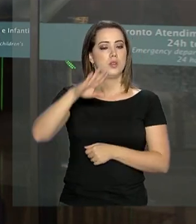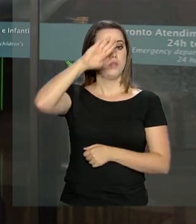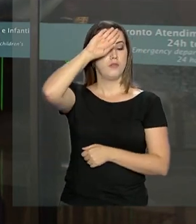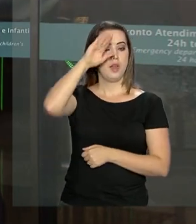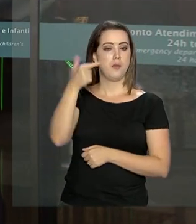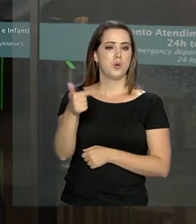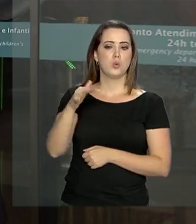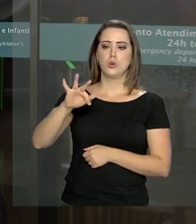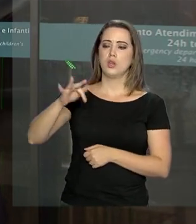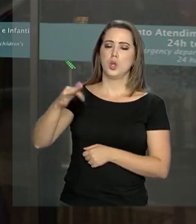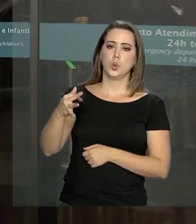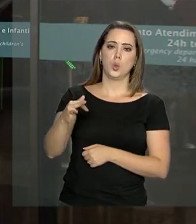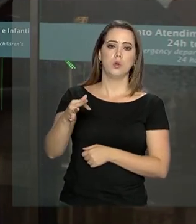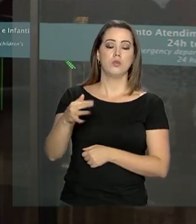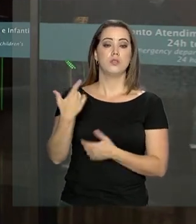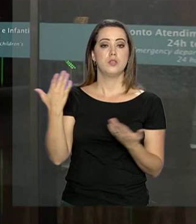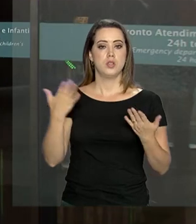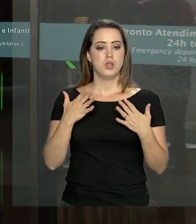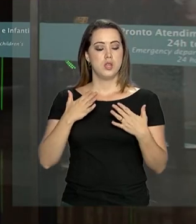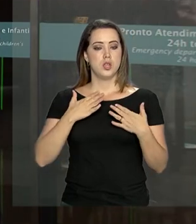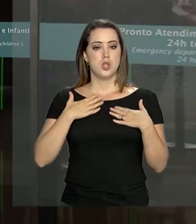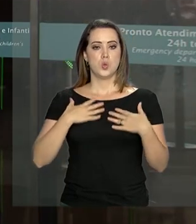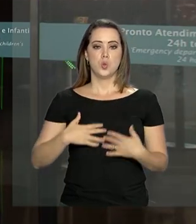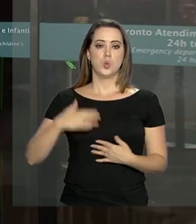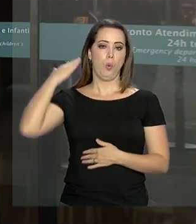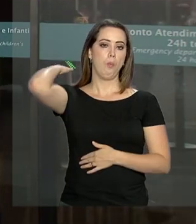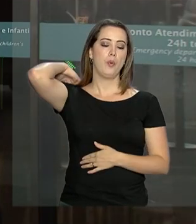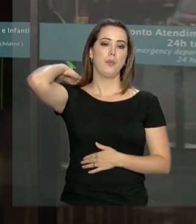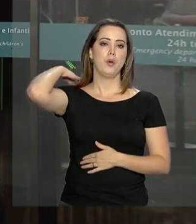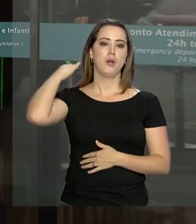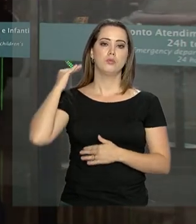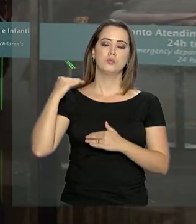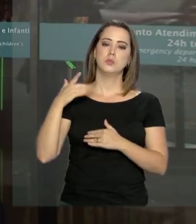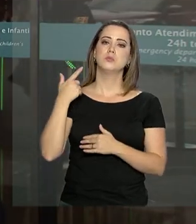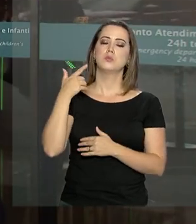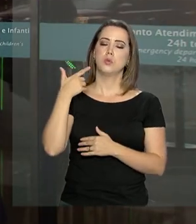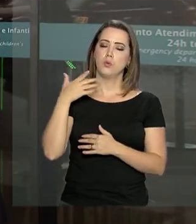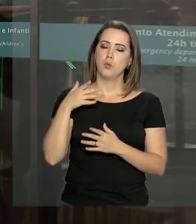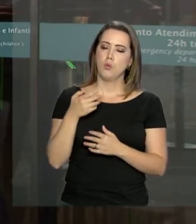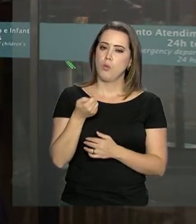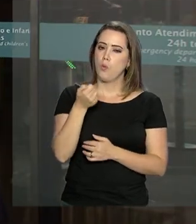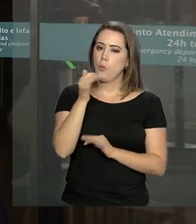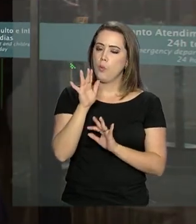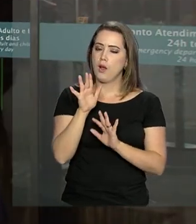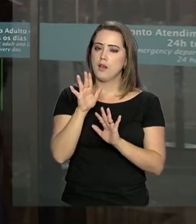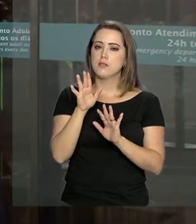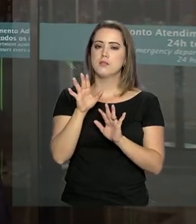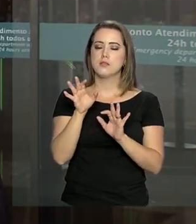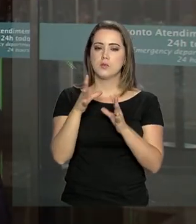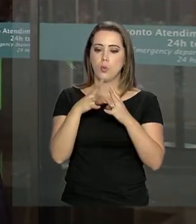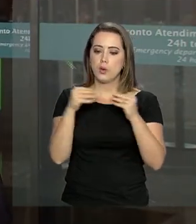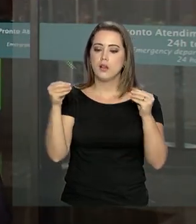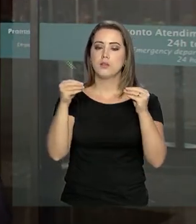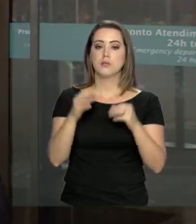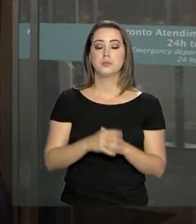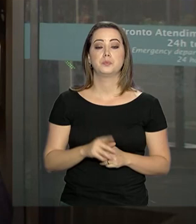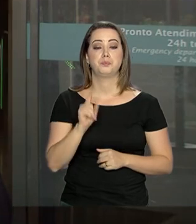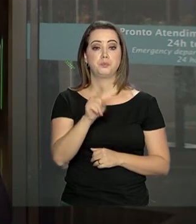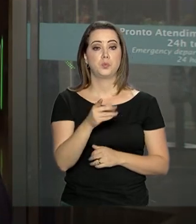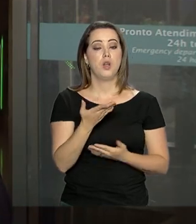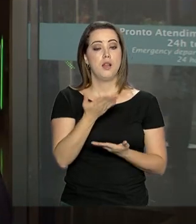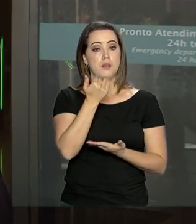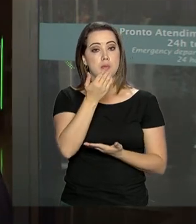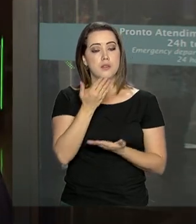sem dor abdominal e o quadro pulmonar encontra-se em resolução. Segue com dieta leve e